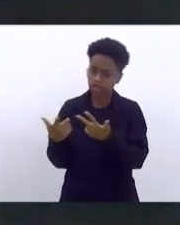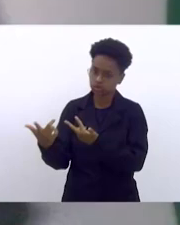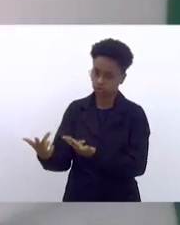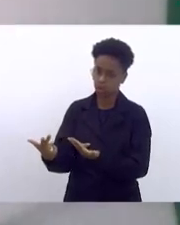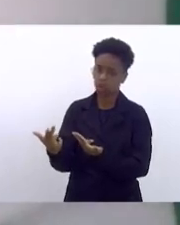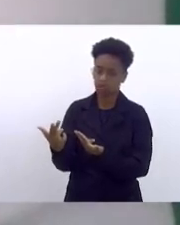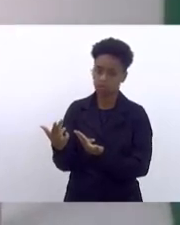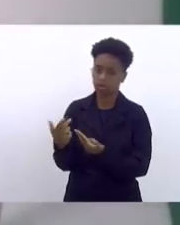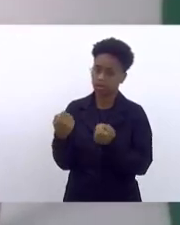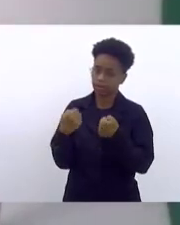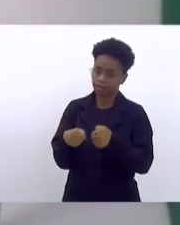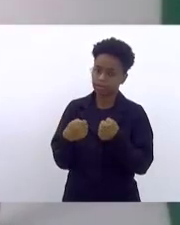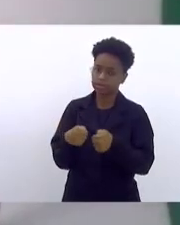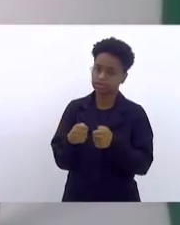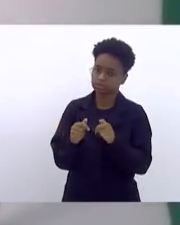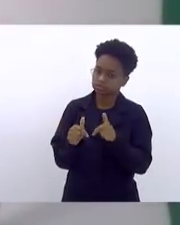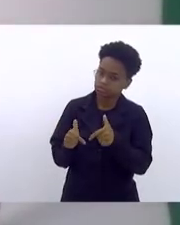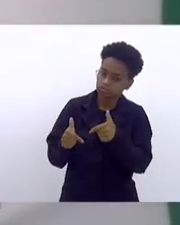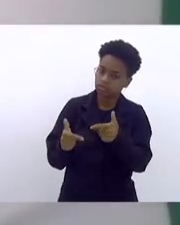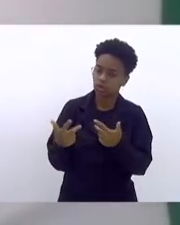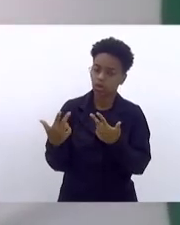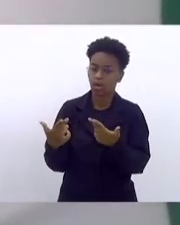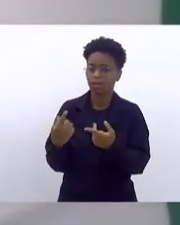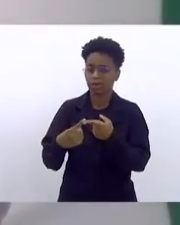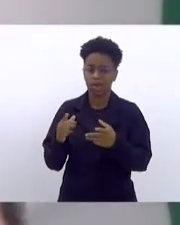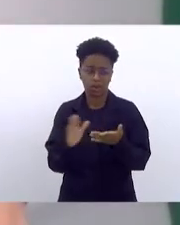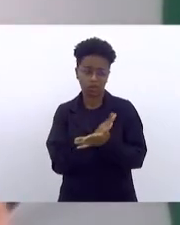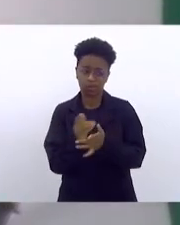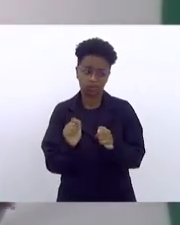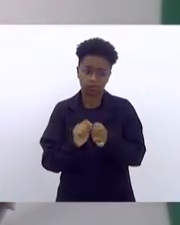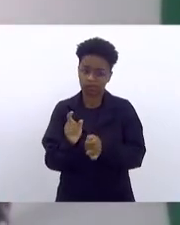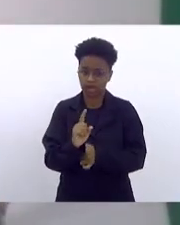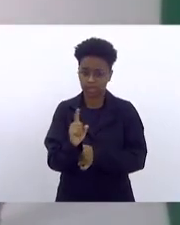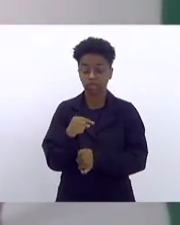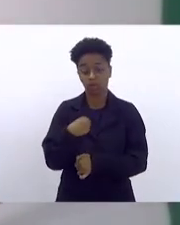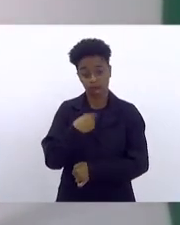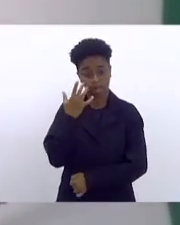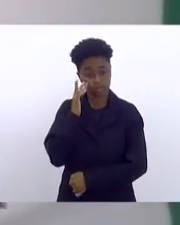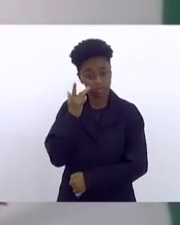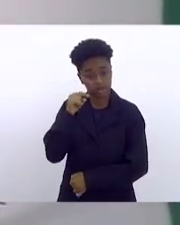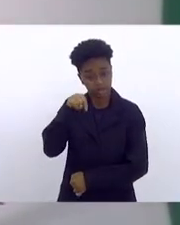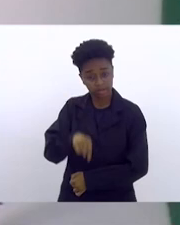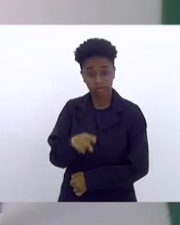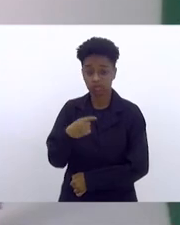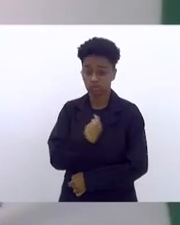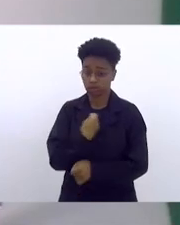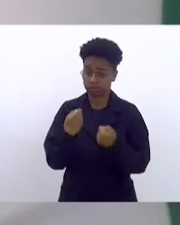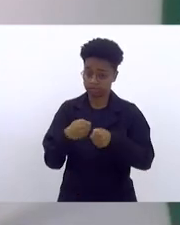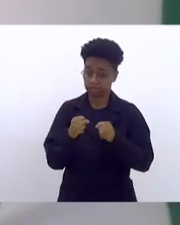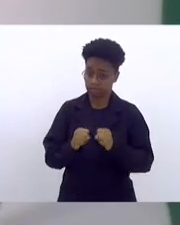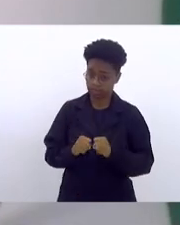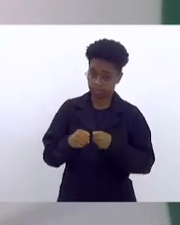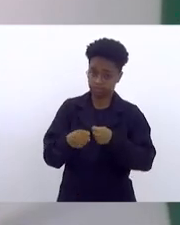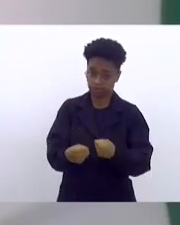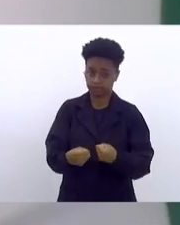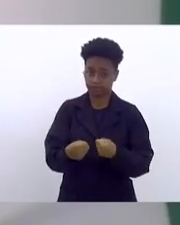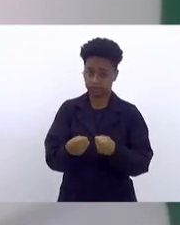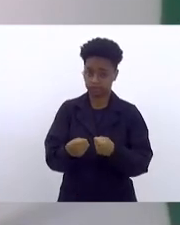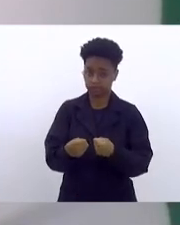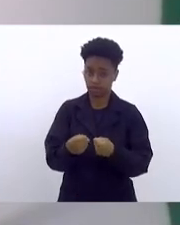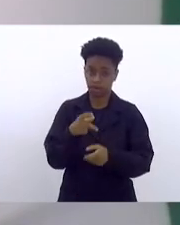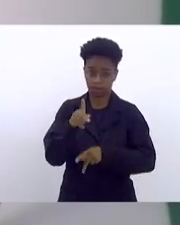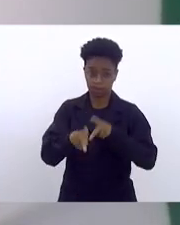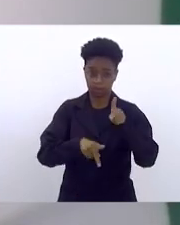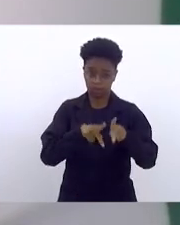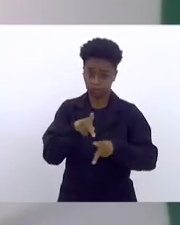tipo de iniciativa que muitos não fazem isso que eu acho que a gente aqui o parlamento é para a gente defender defender a